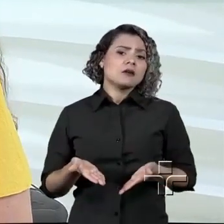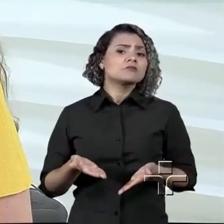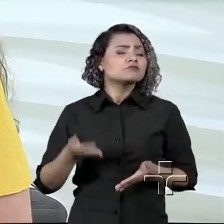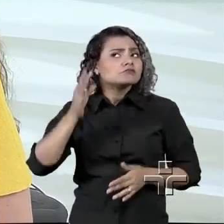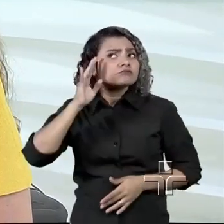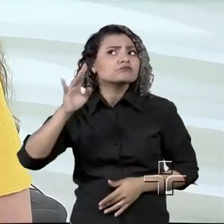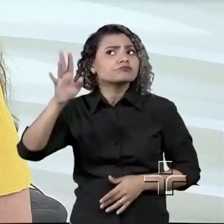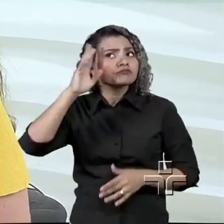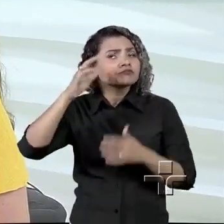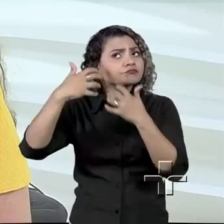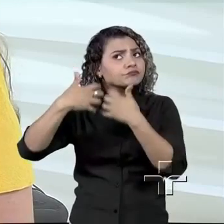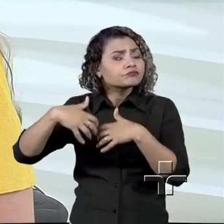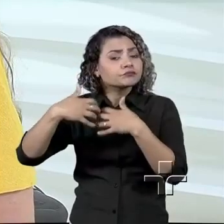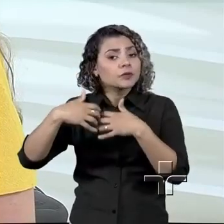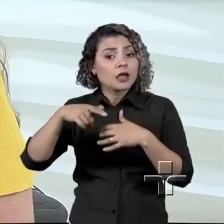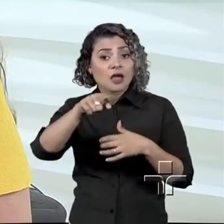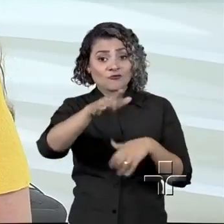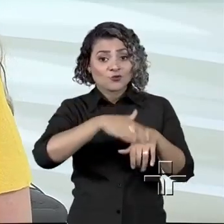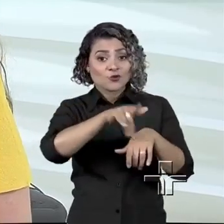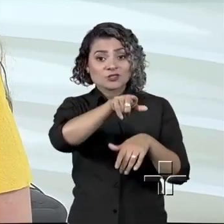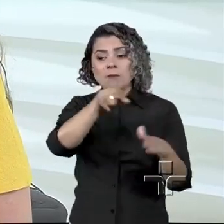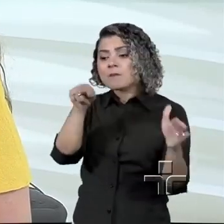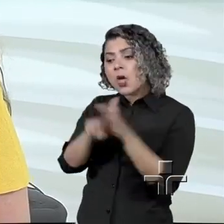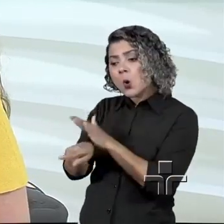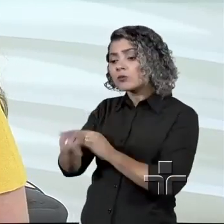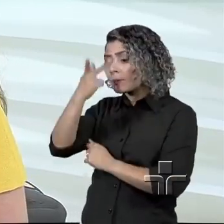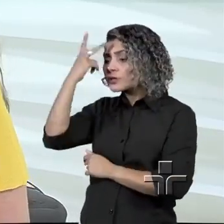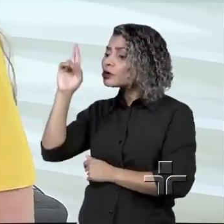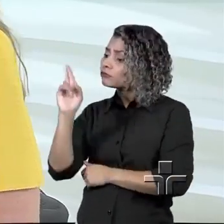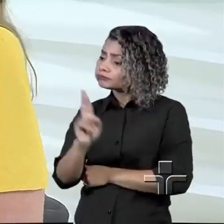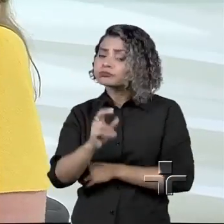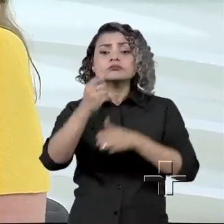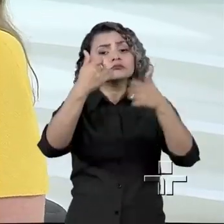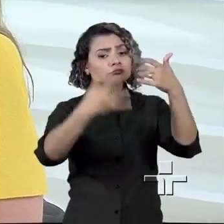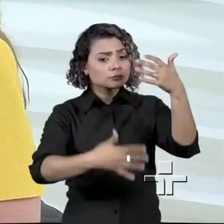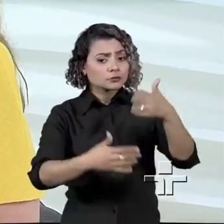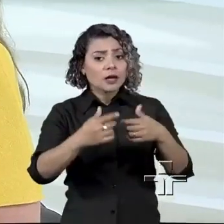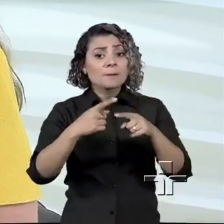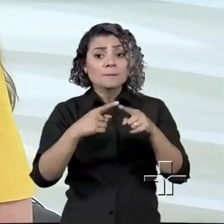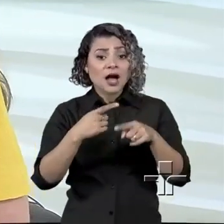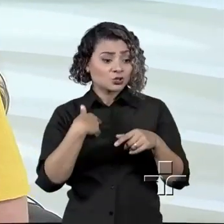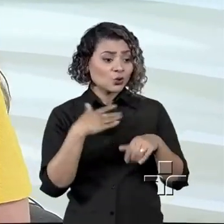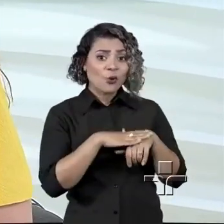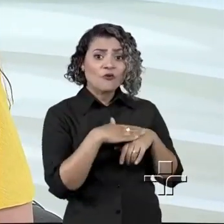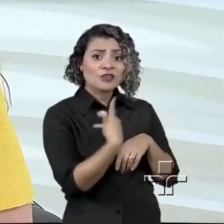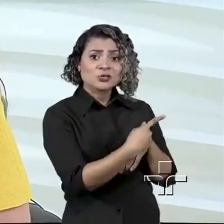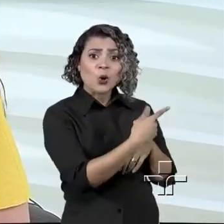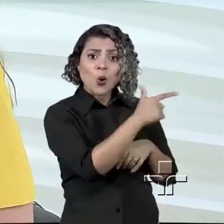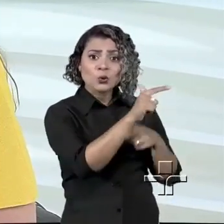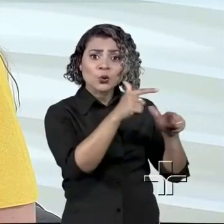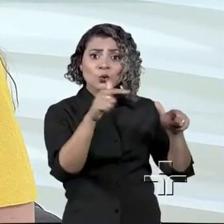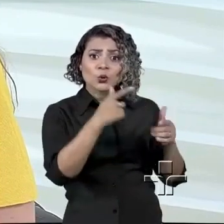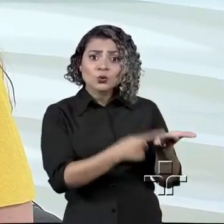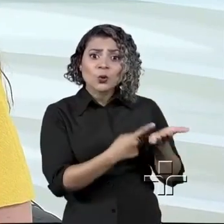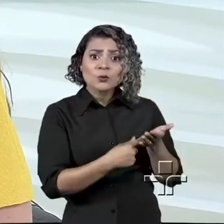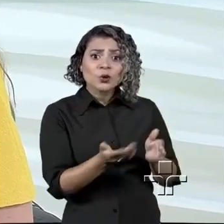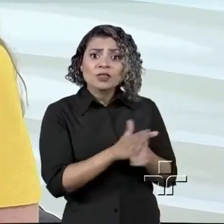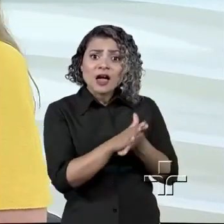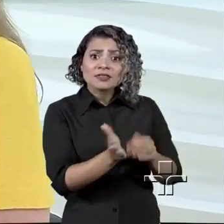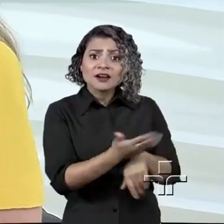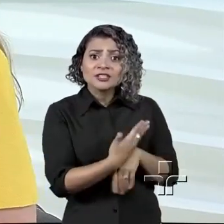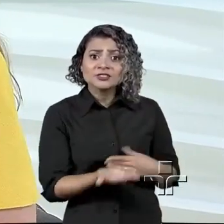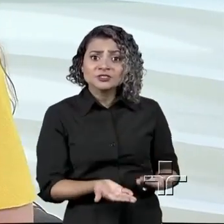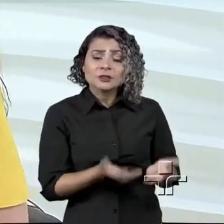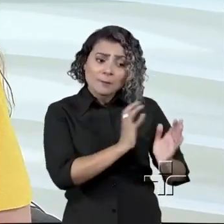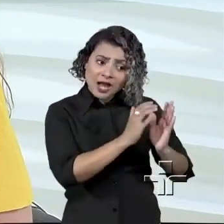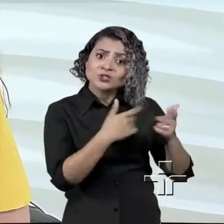vem você, faz uma pergunta, ele vai lá e fala, só que ele não conversou nem comigo, nem com o outro, nem com o outro, nem com o outro. E